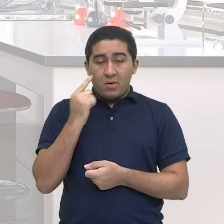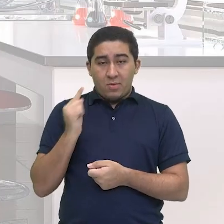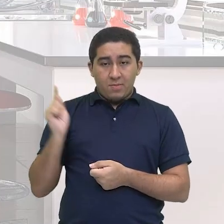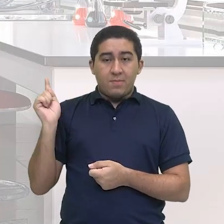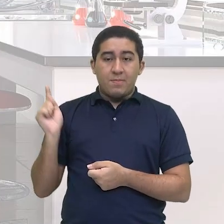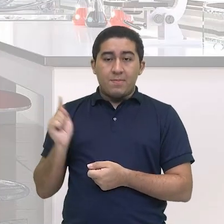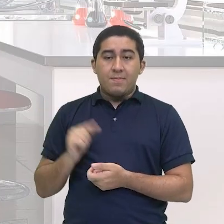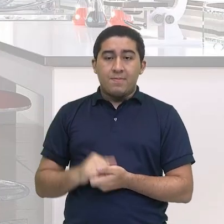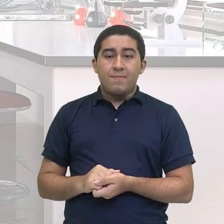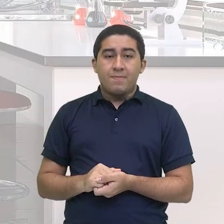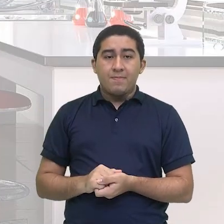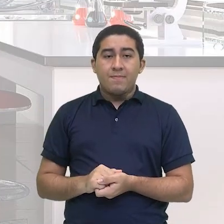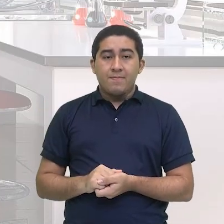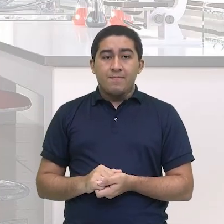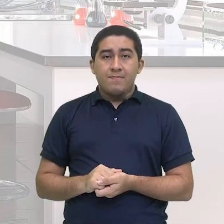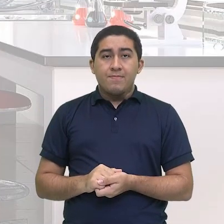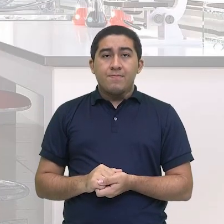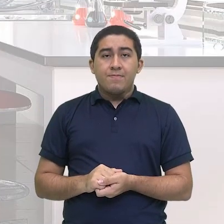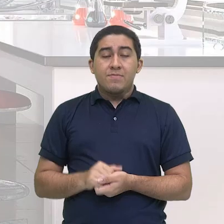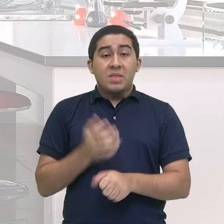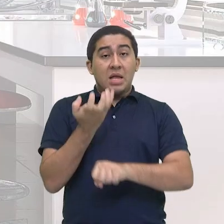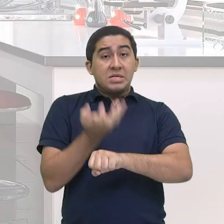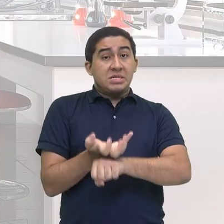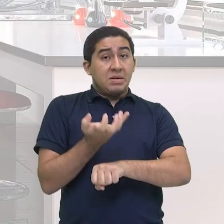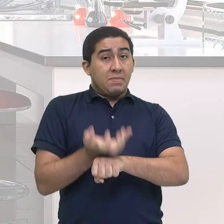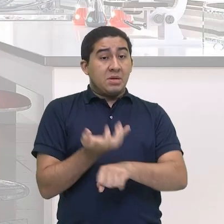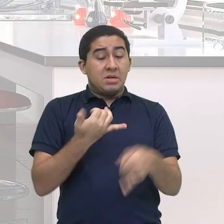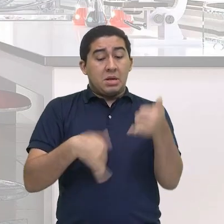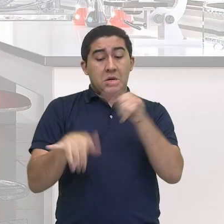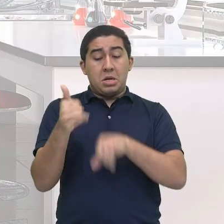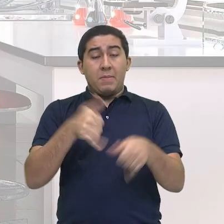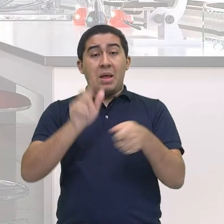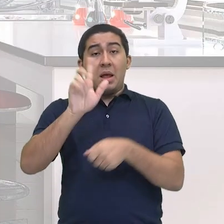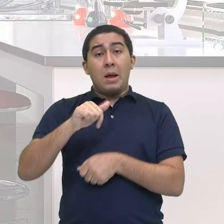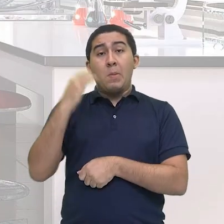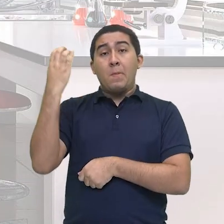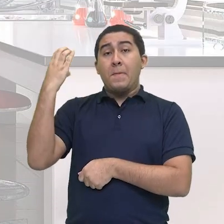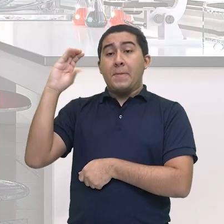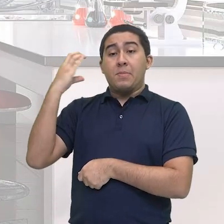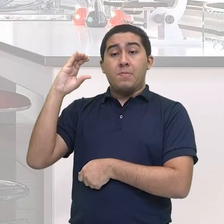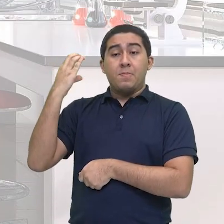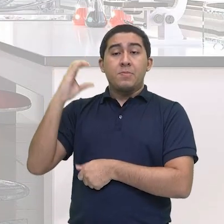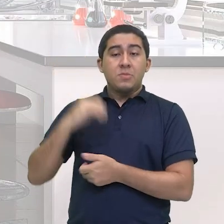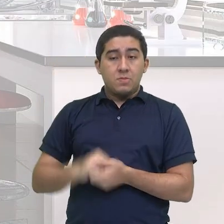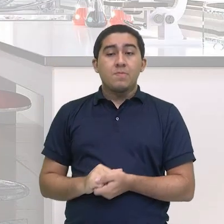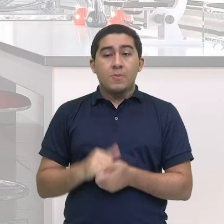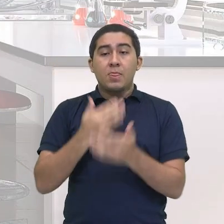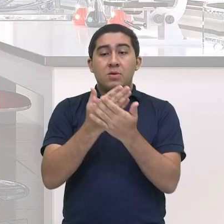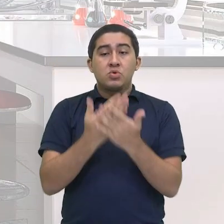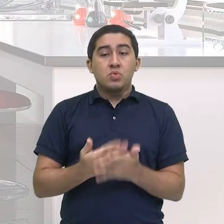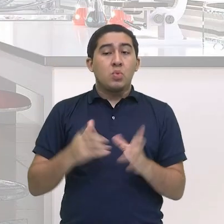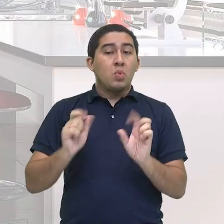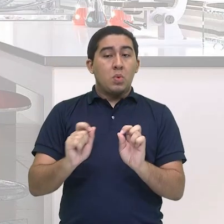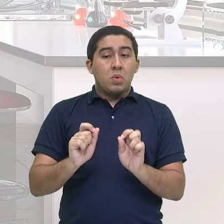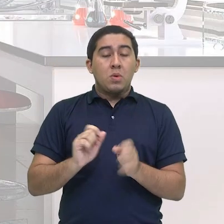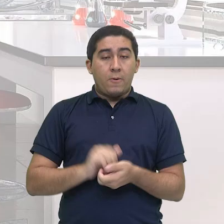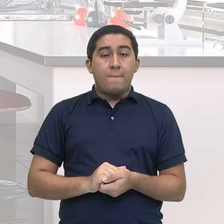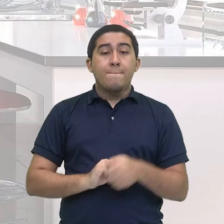Então, a química, gente, é uma ciência que estuda a